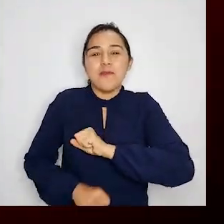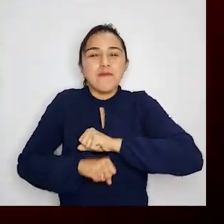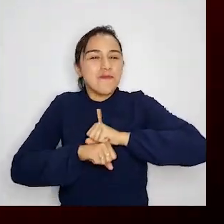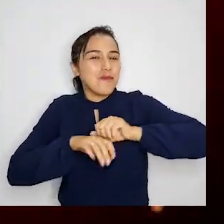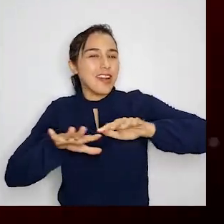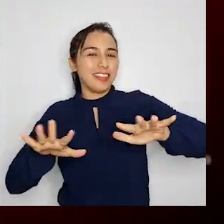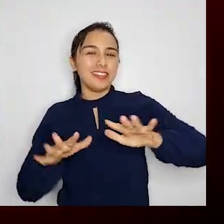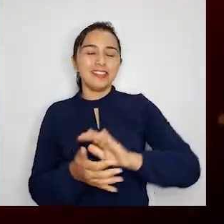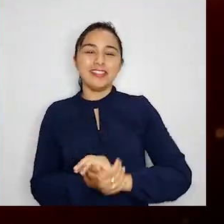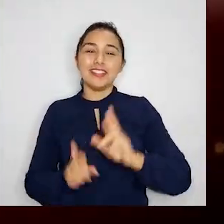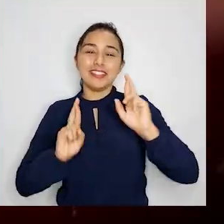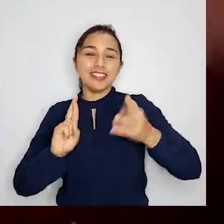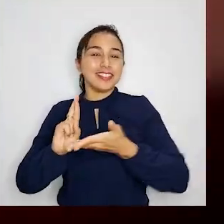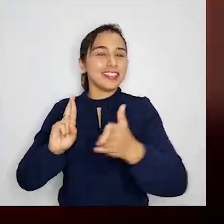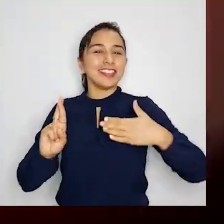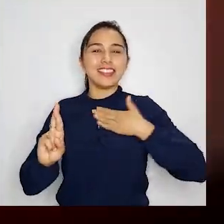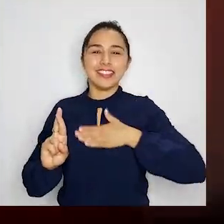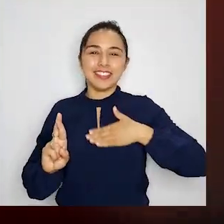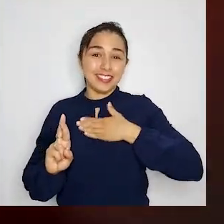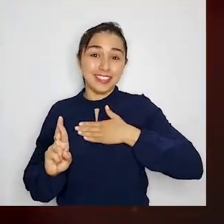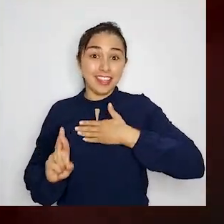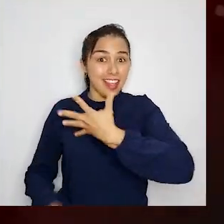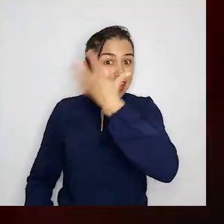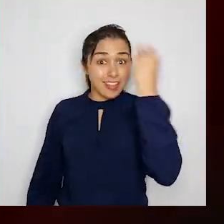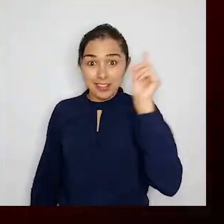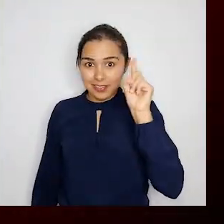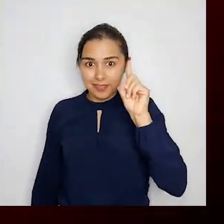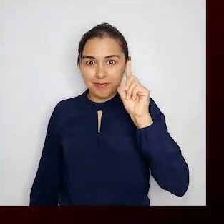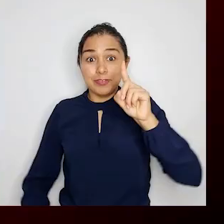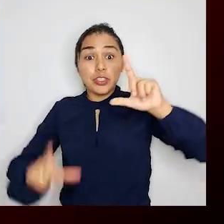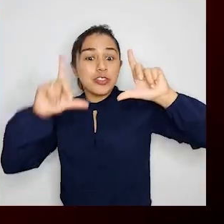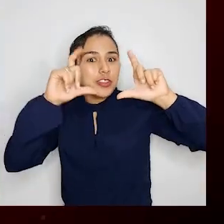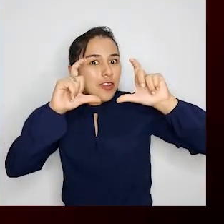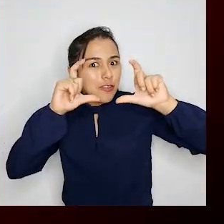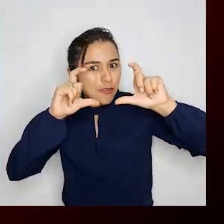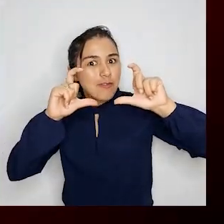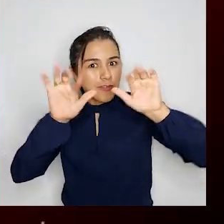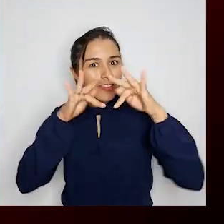amor. Espero que vocês tenham gostado. Não esqueça de tirar